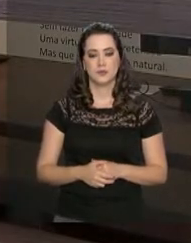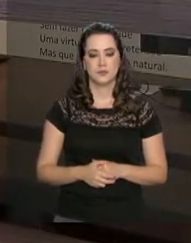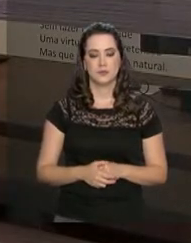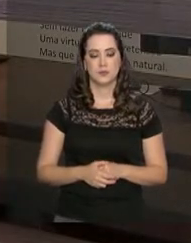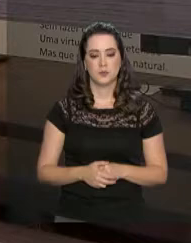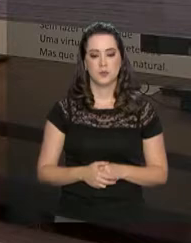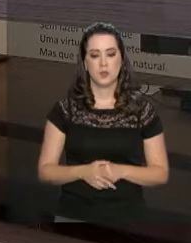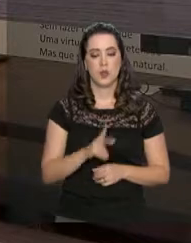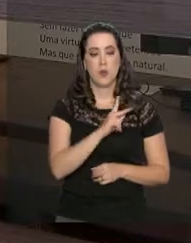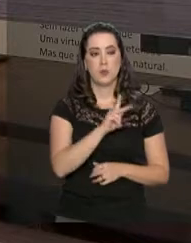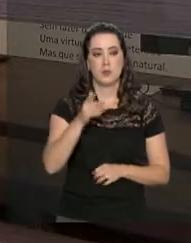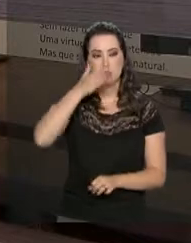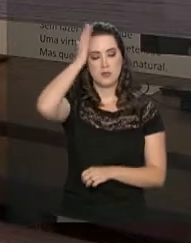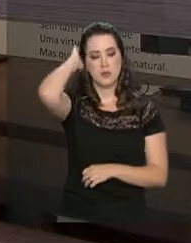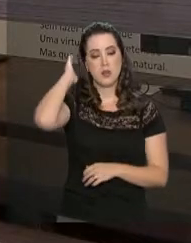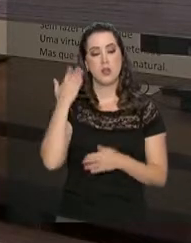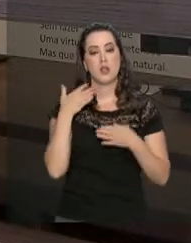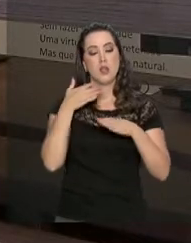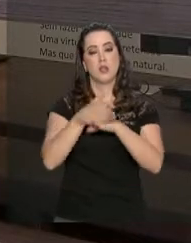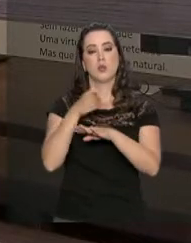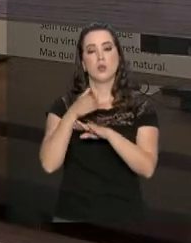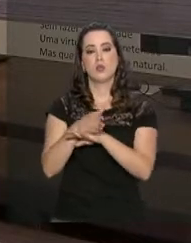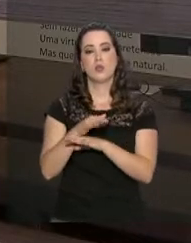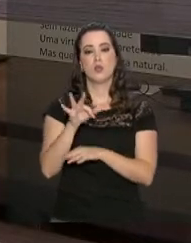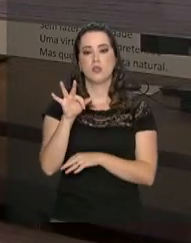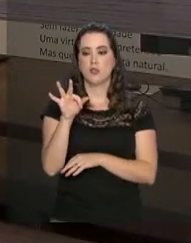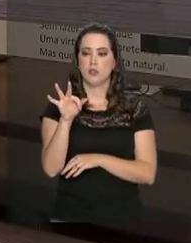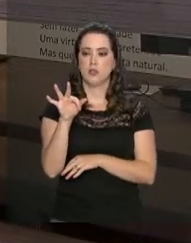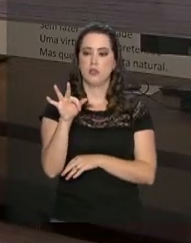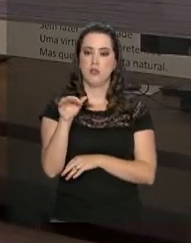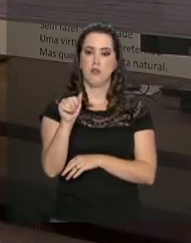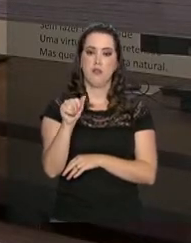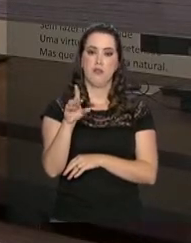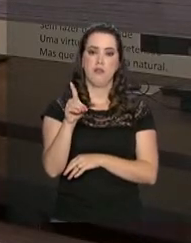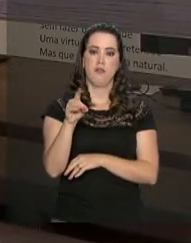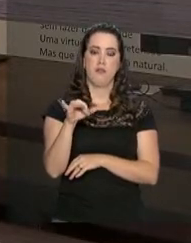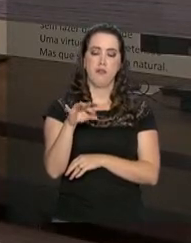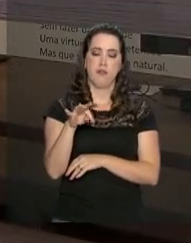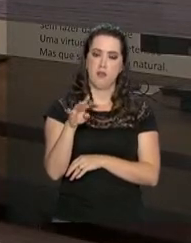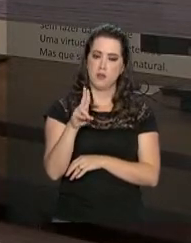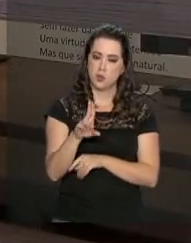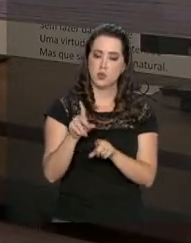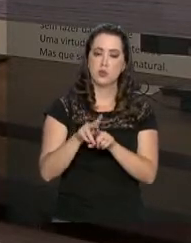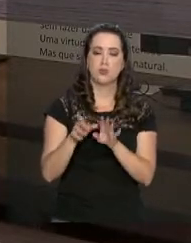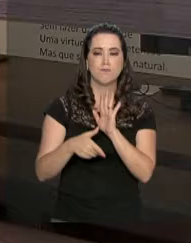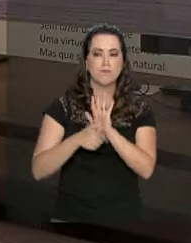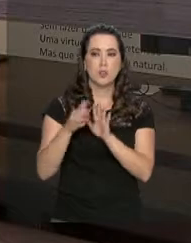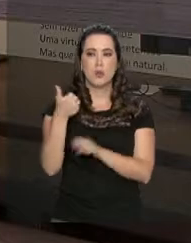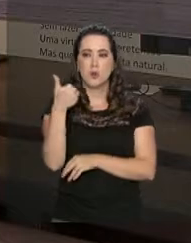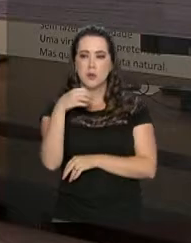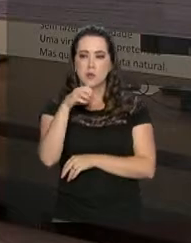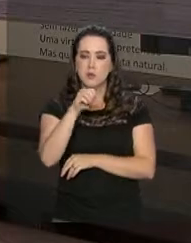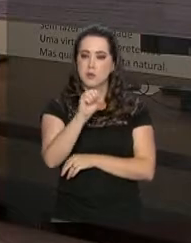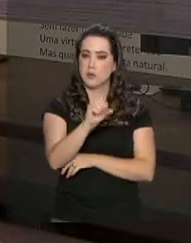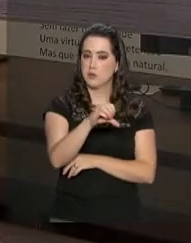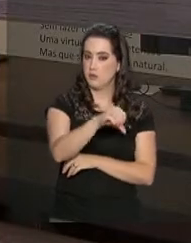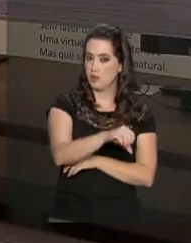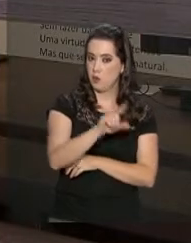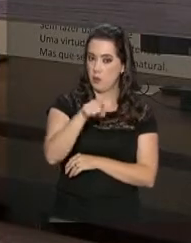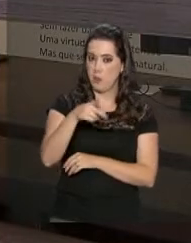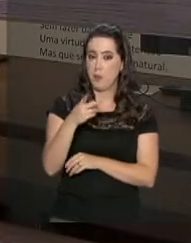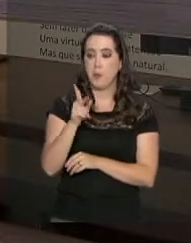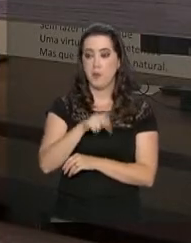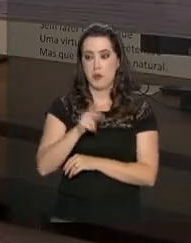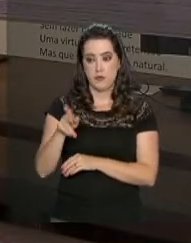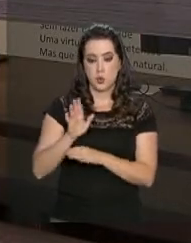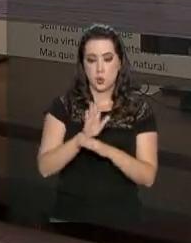O presidente Michel Temer ingressou na FADITU em 1969 como professor assistente de Geraldo Ataliba, mas logo em seguida